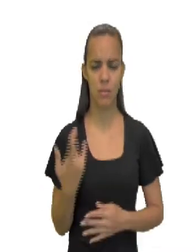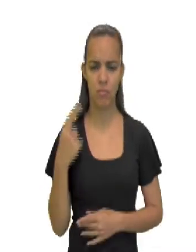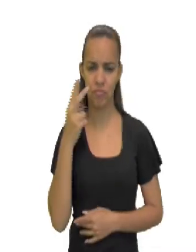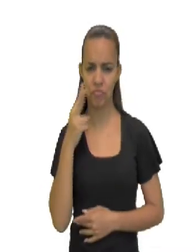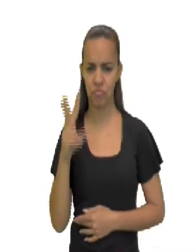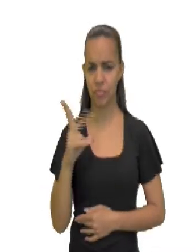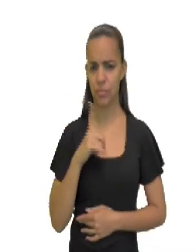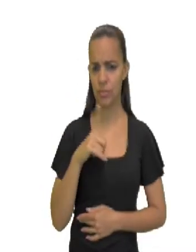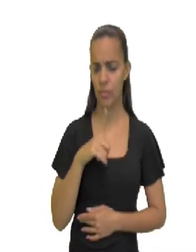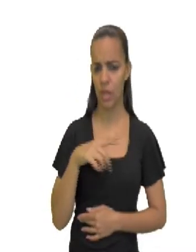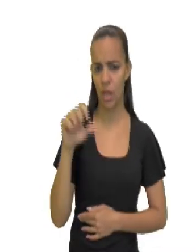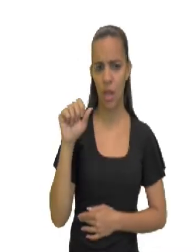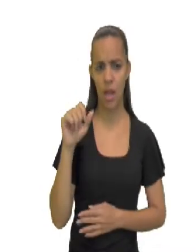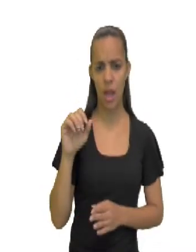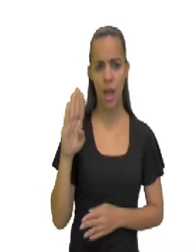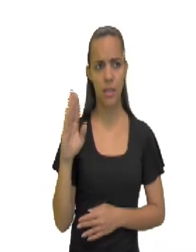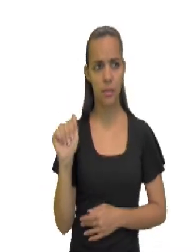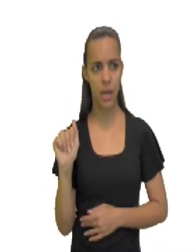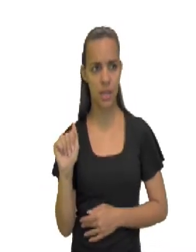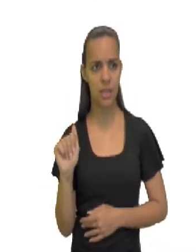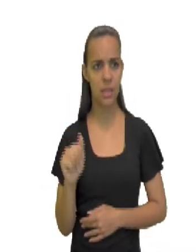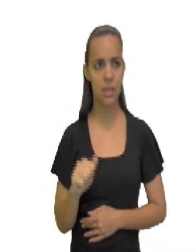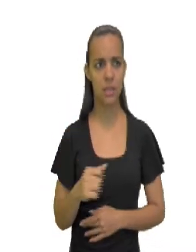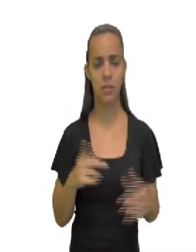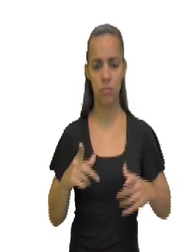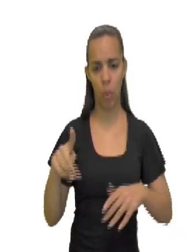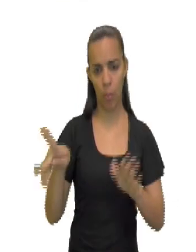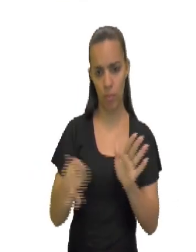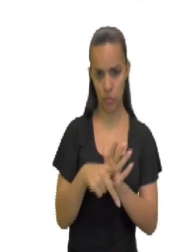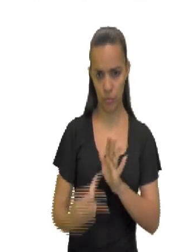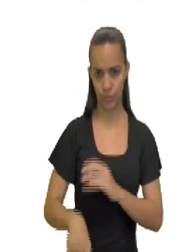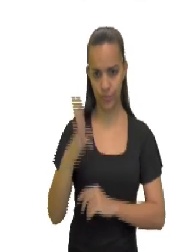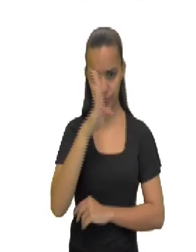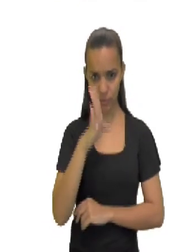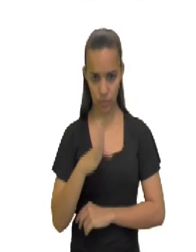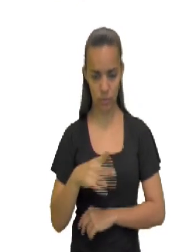que compõem o nosso país, Brasil.